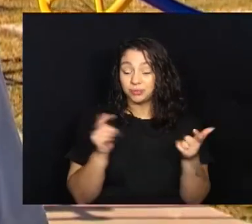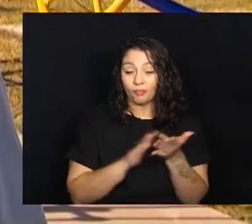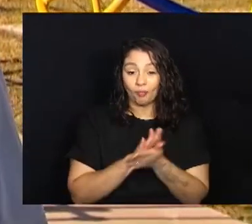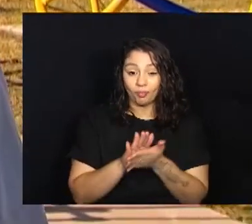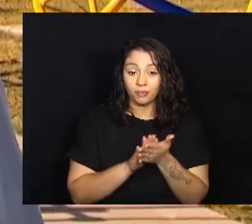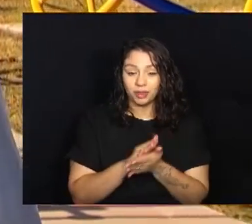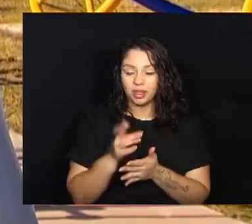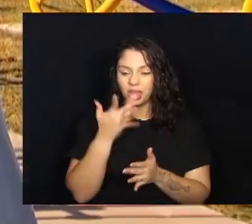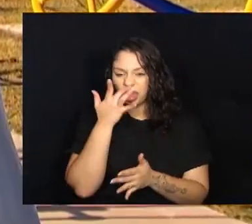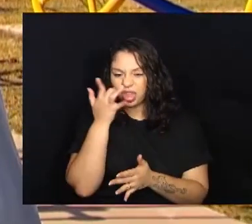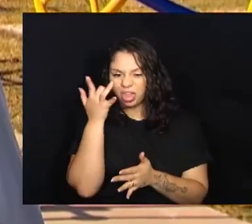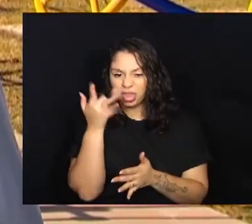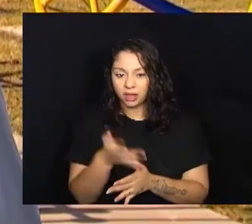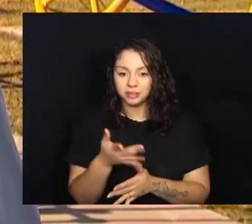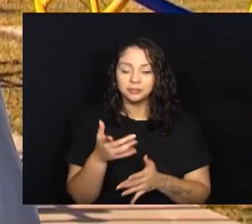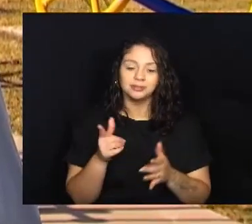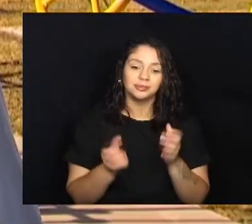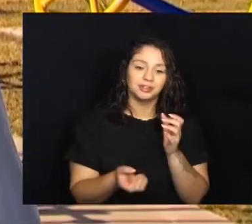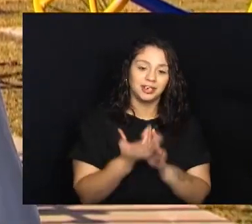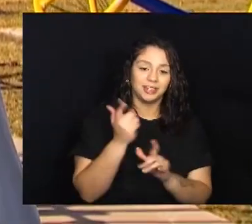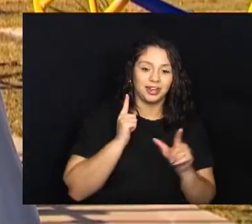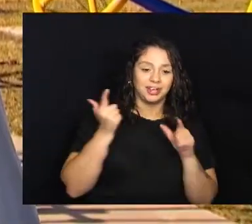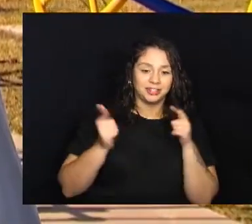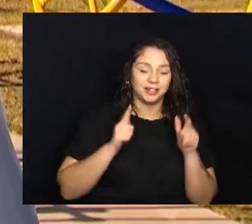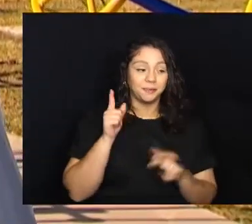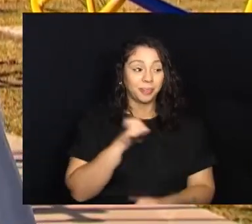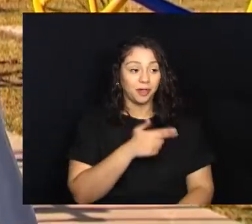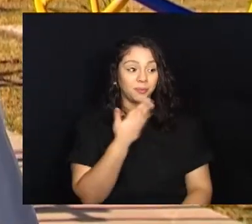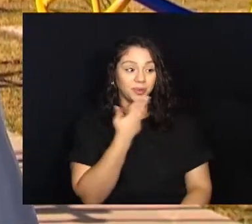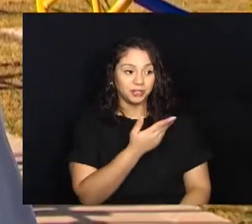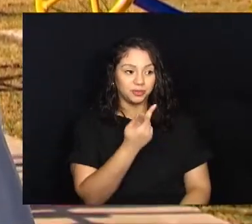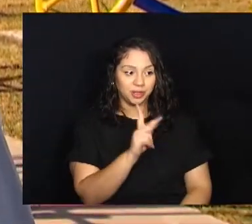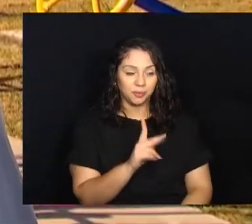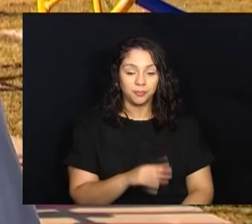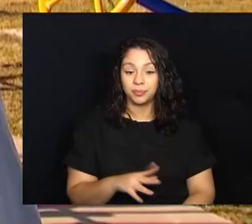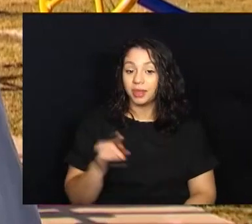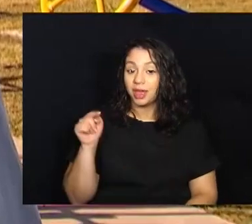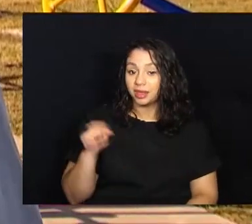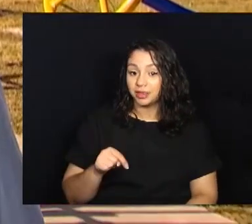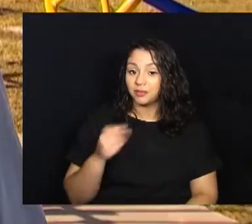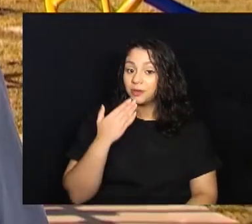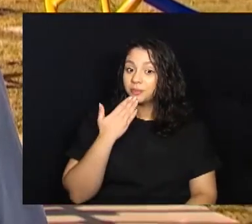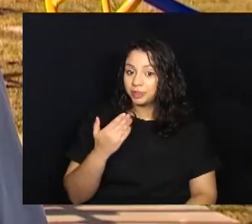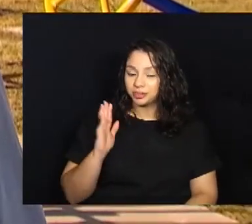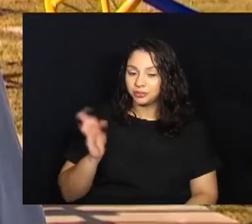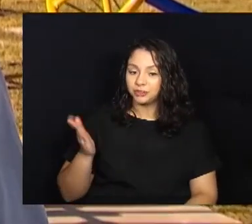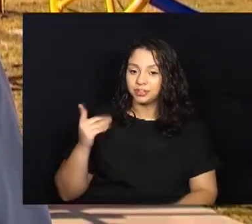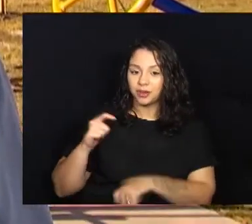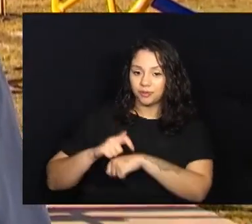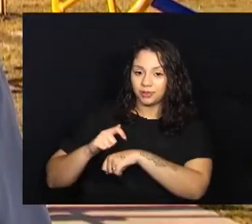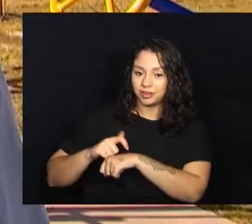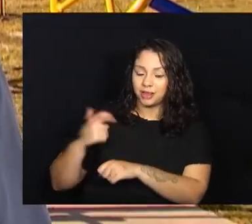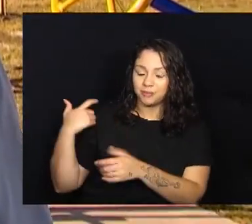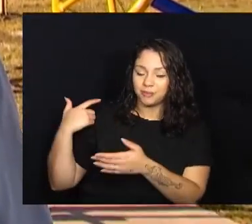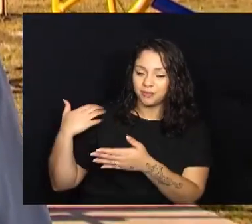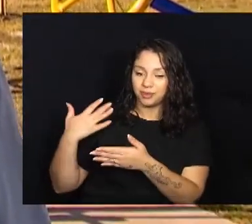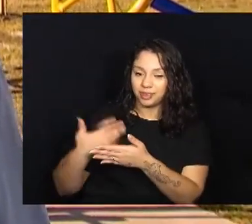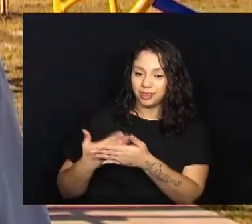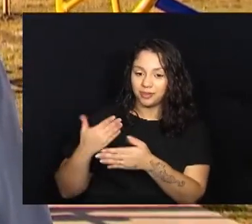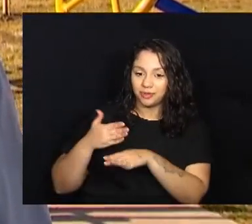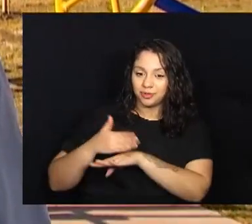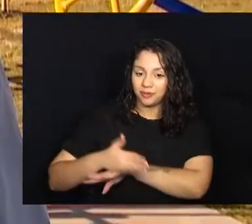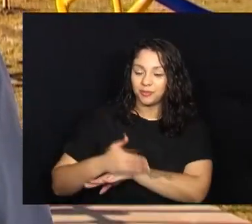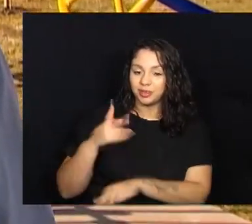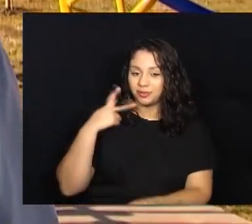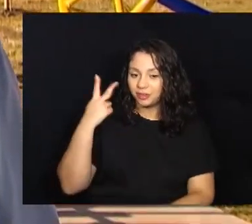jogar lixo, faz um lazer. Foi um pedido do senhor? Aqui foi um pedido que vem vindo há muito tempo, tá? Quando eu entrei de vereador, a